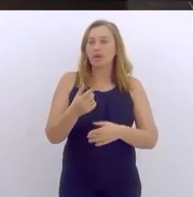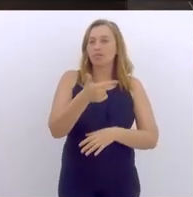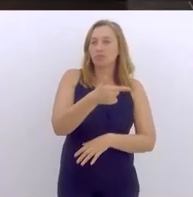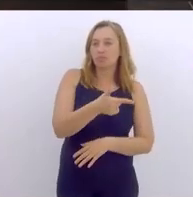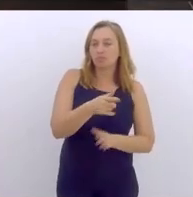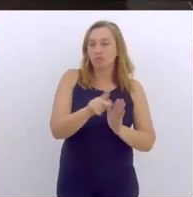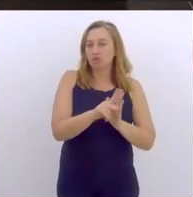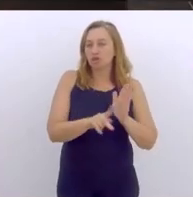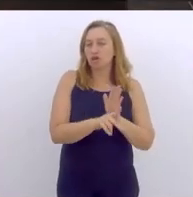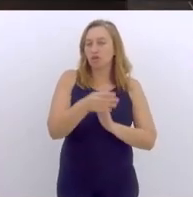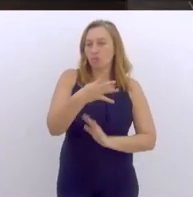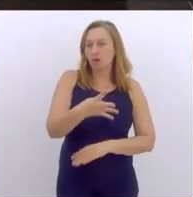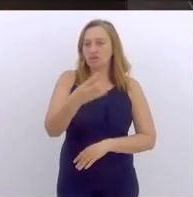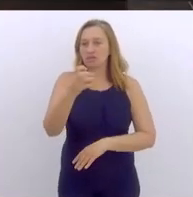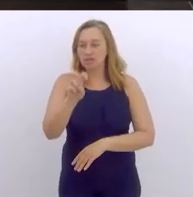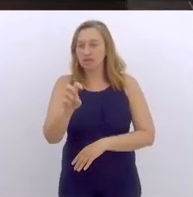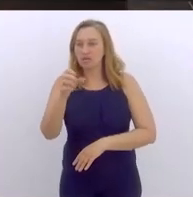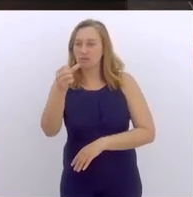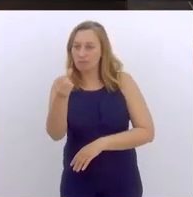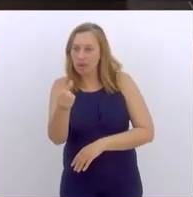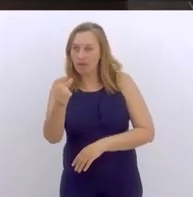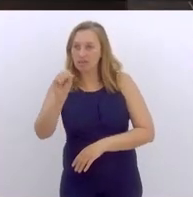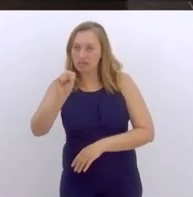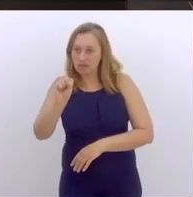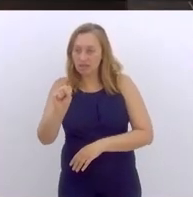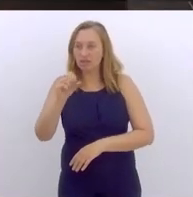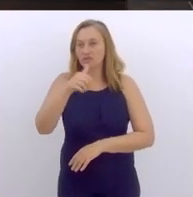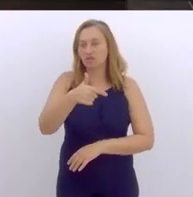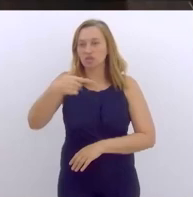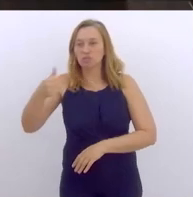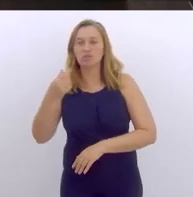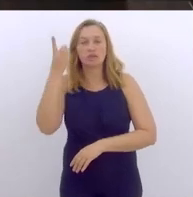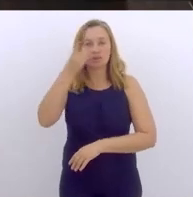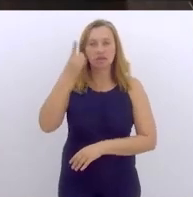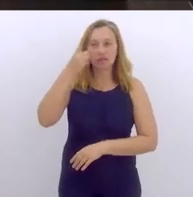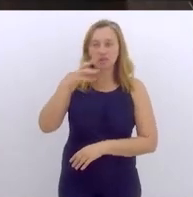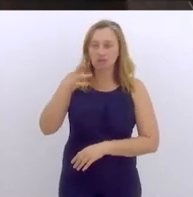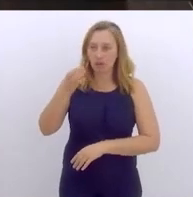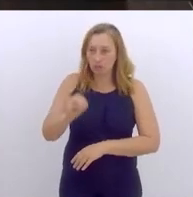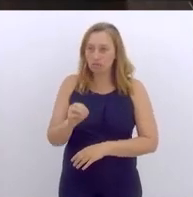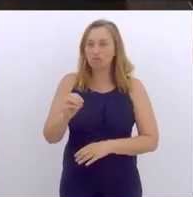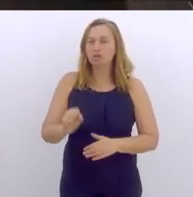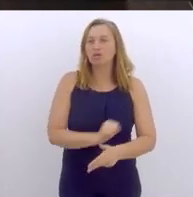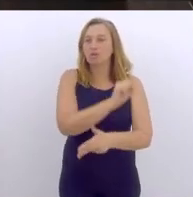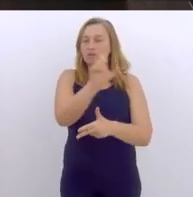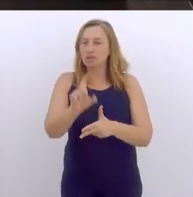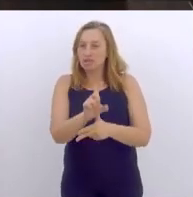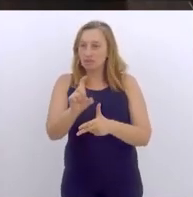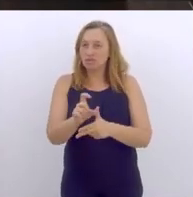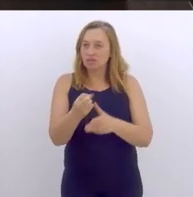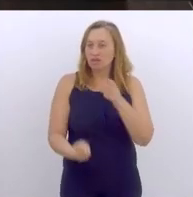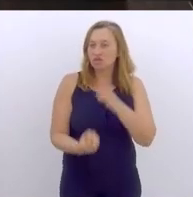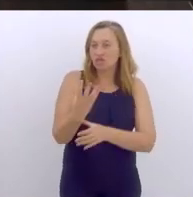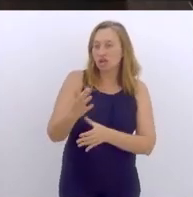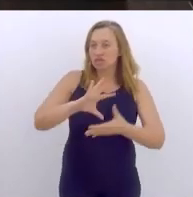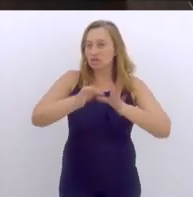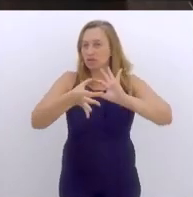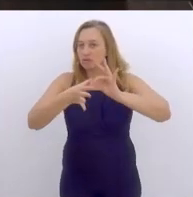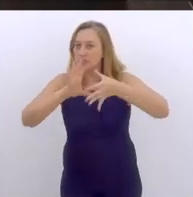lei 4560-A de 21, de autoria do deputado Ronaldo Anchieta, que autoriza o Poder Executivo a criar as Olimpíadas